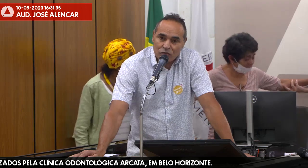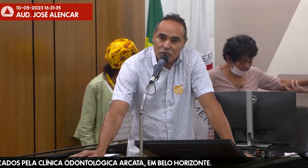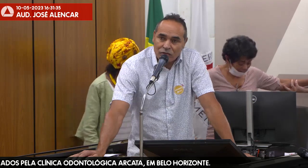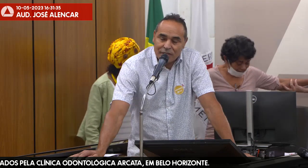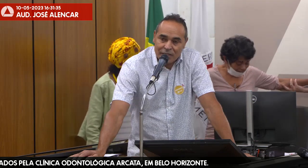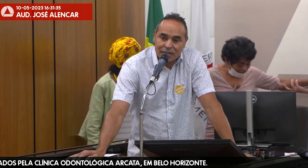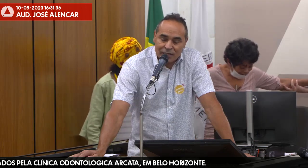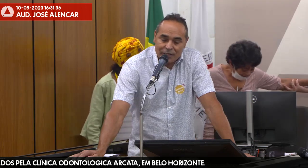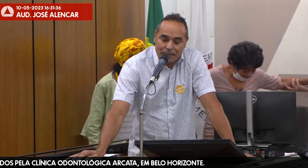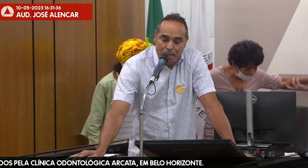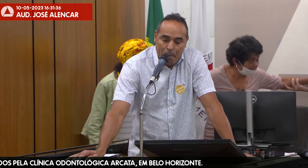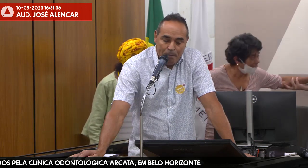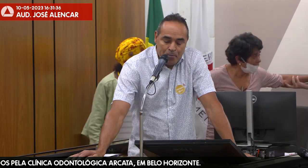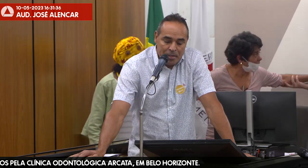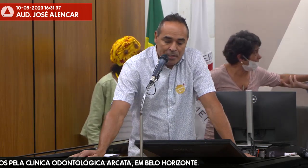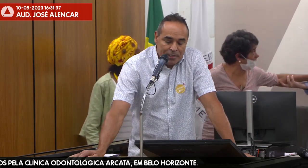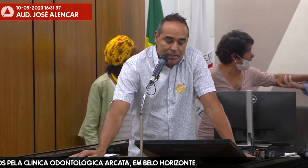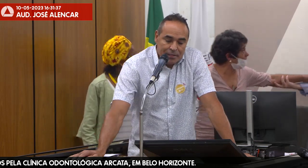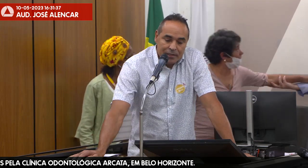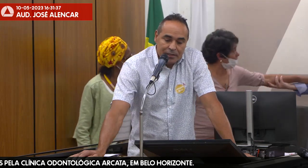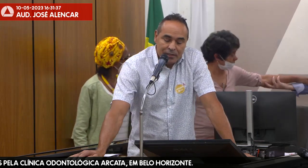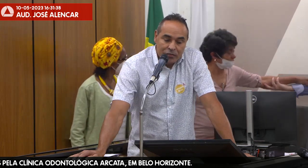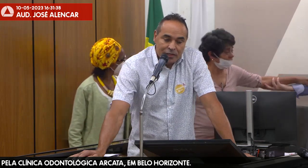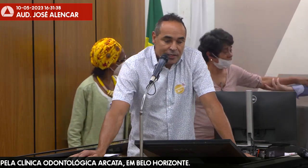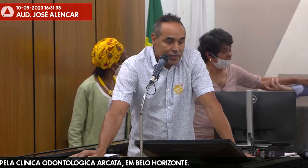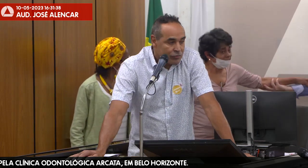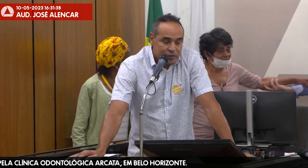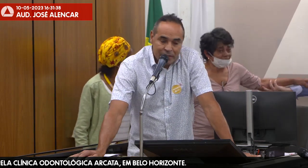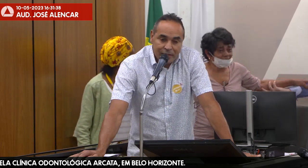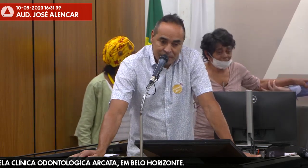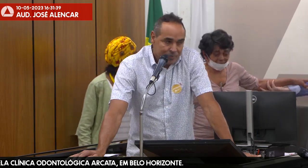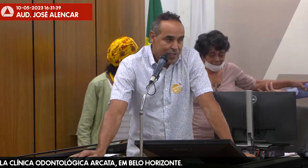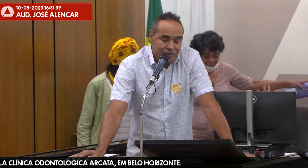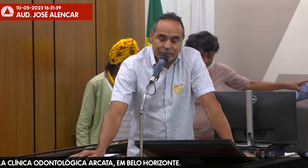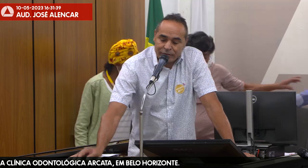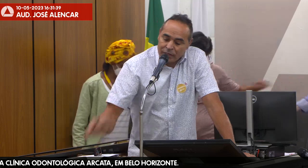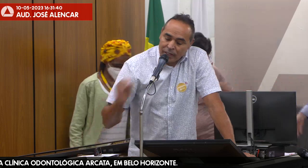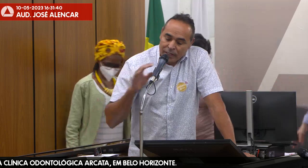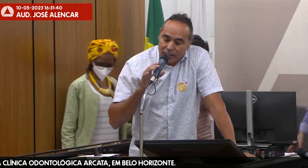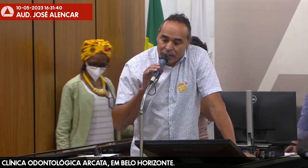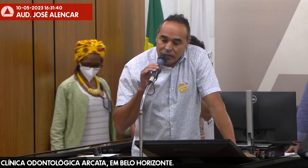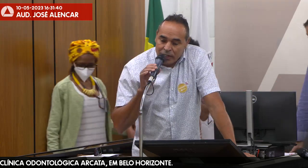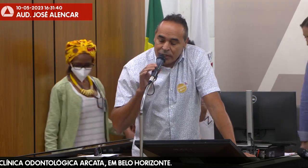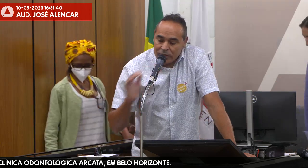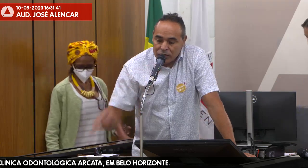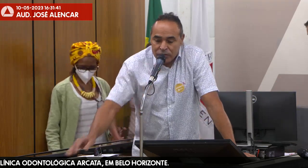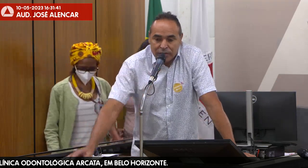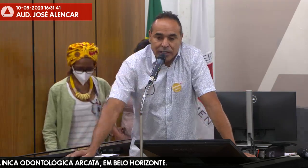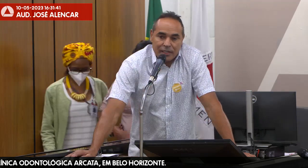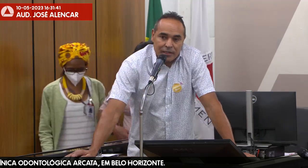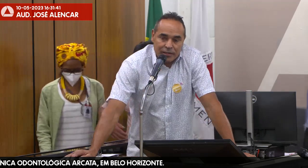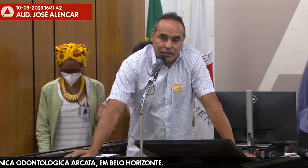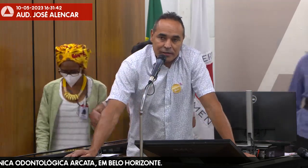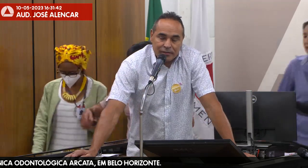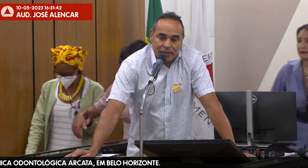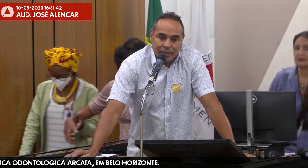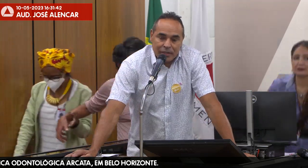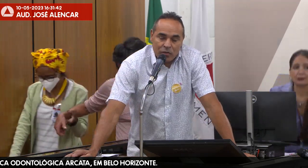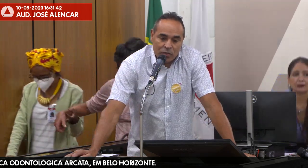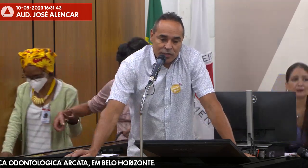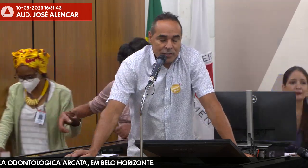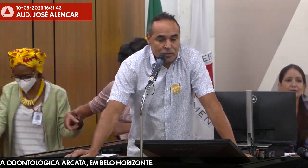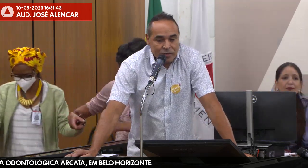todas as pessoas né aqui e eu entrei na eu vou tentar ser breve na realidade eu entrei